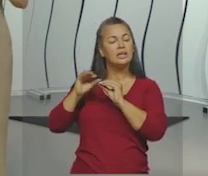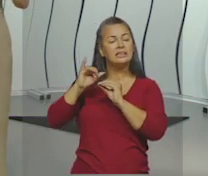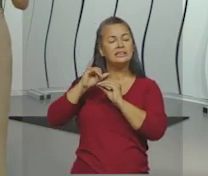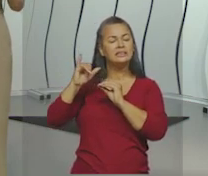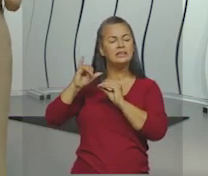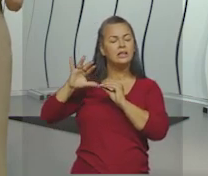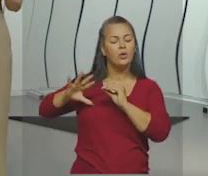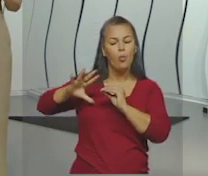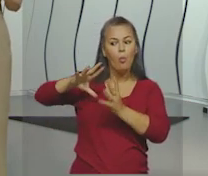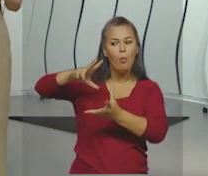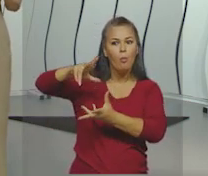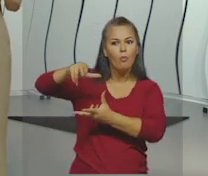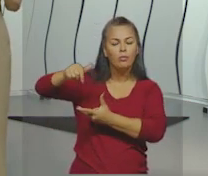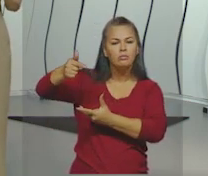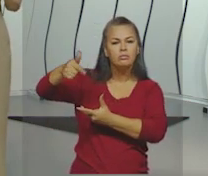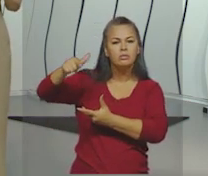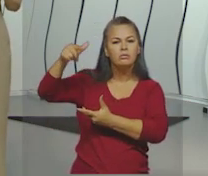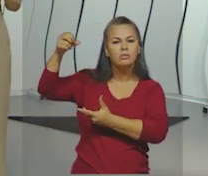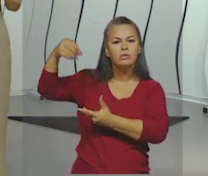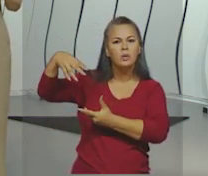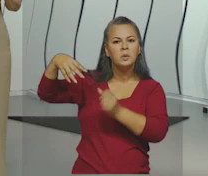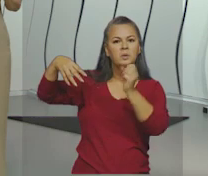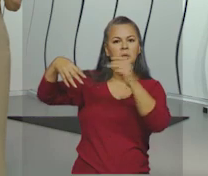não está enxergando nada.